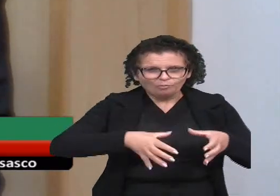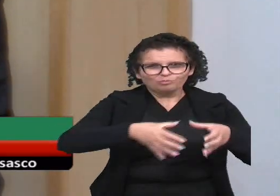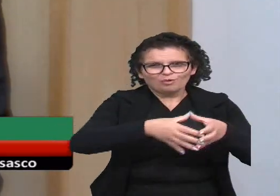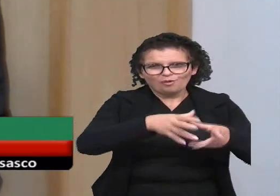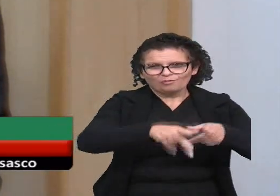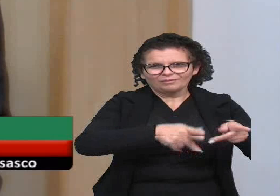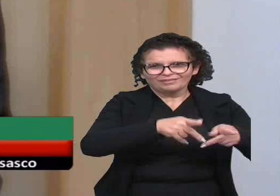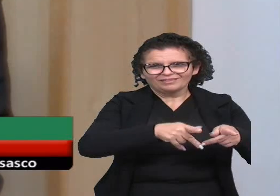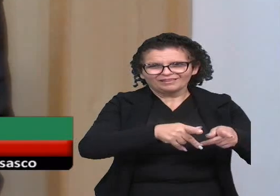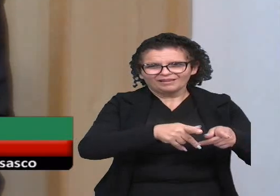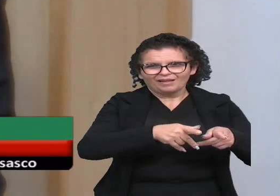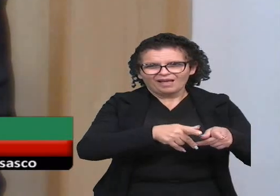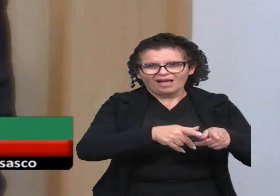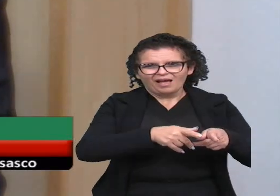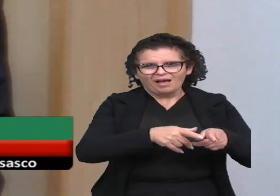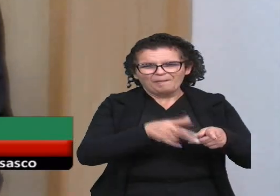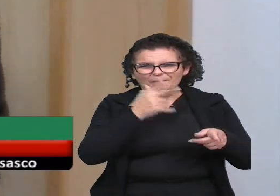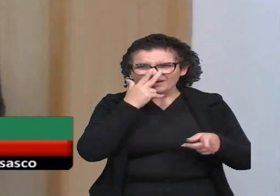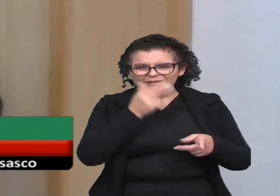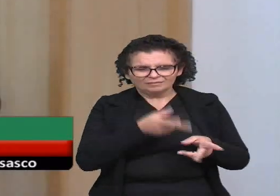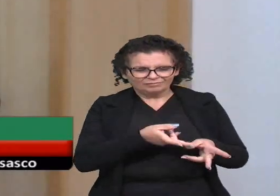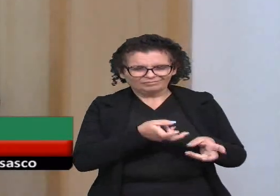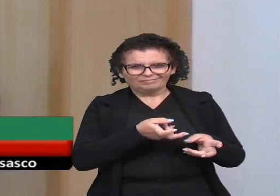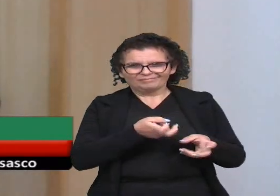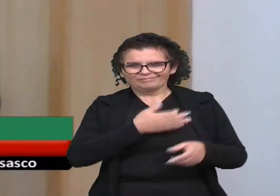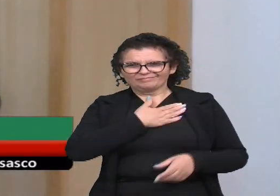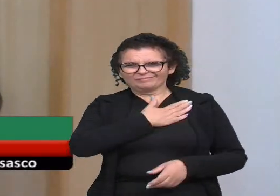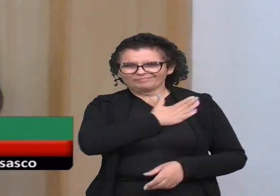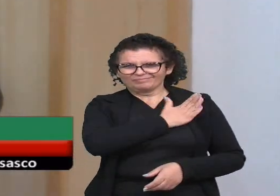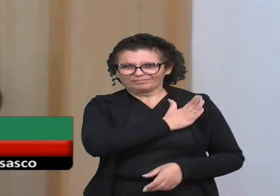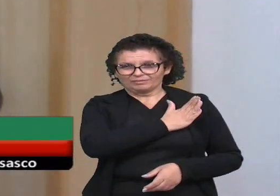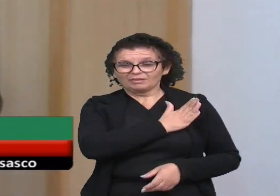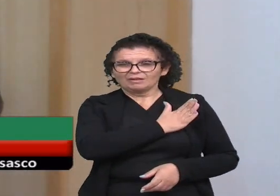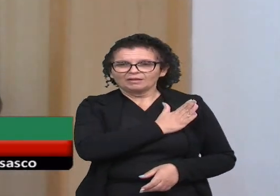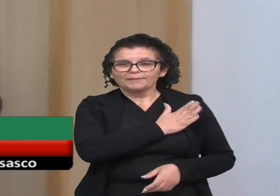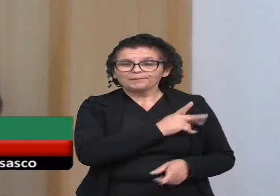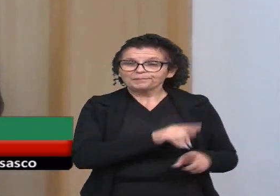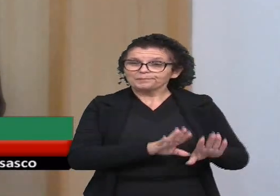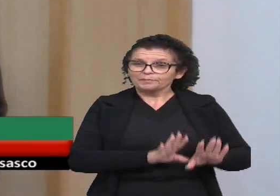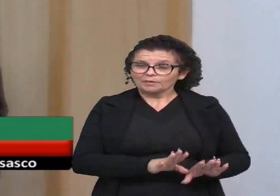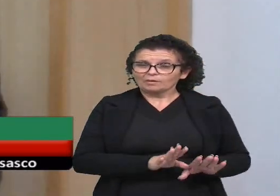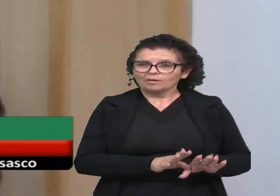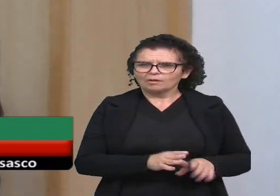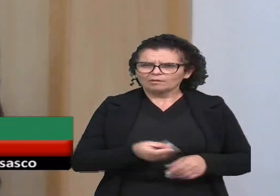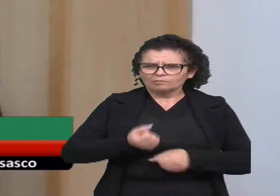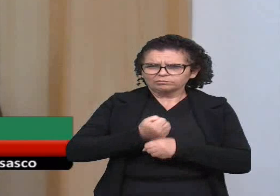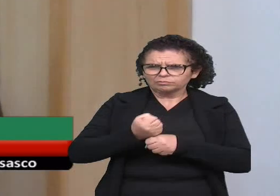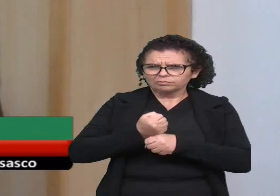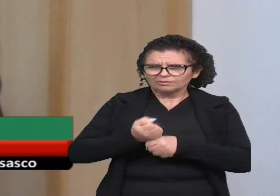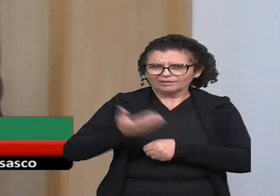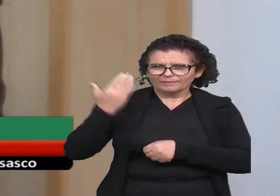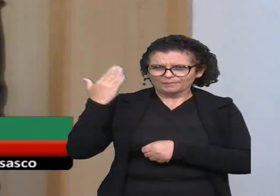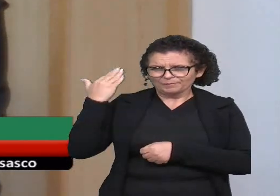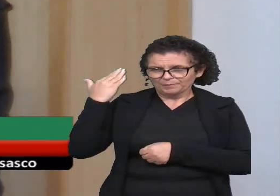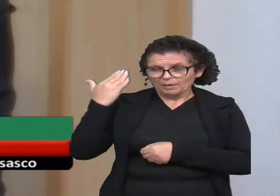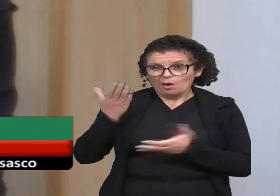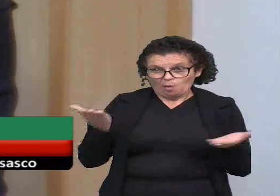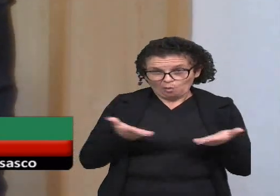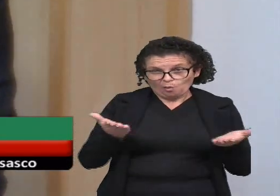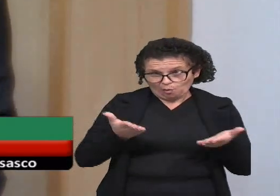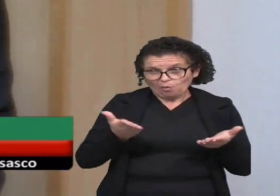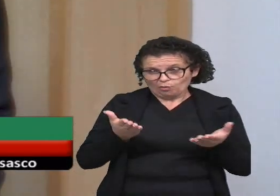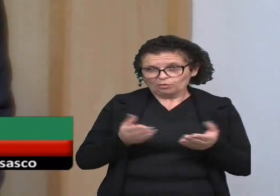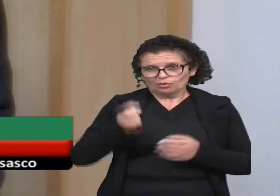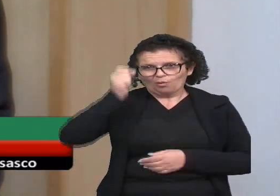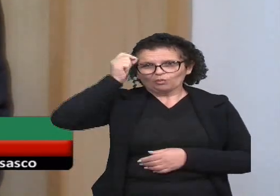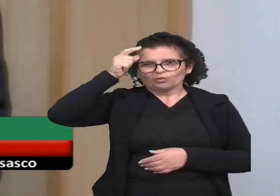com muito maus olhos e com muitos obstáculos. Há muito tempo, se nós temos a capoeira definida como patrimônio cultural,